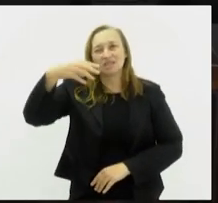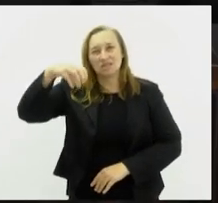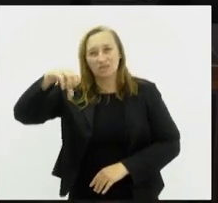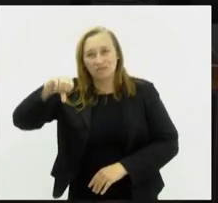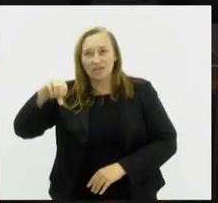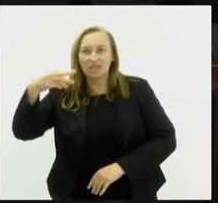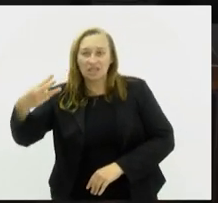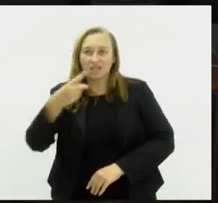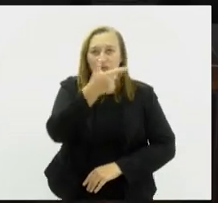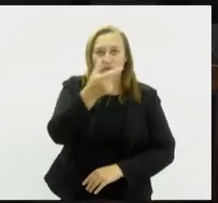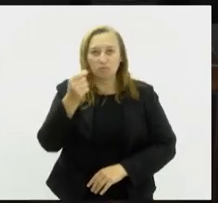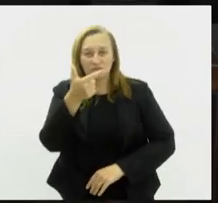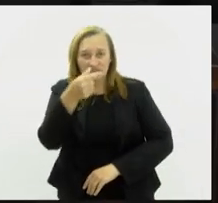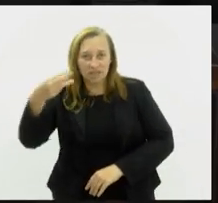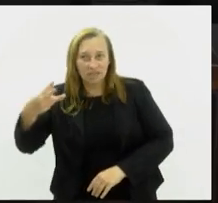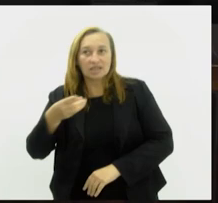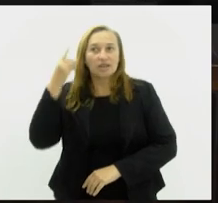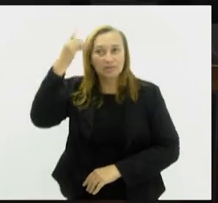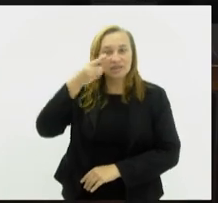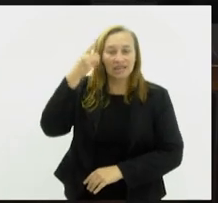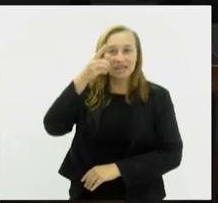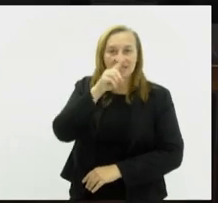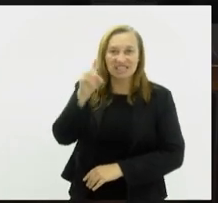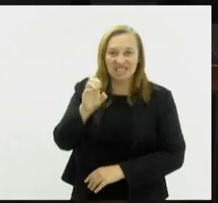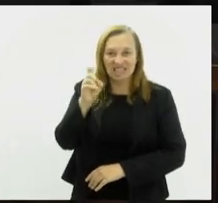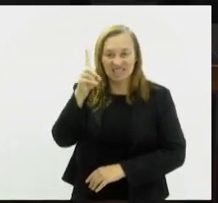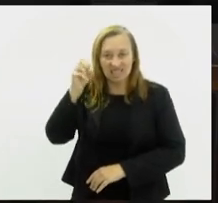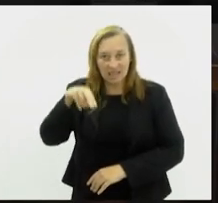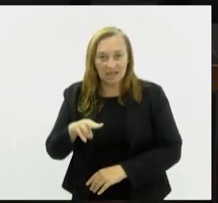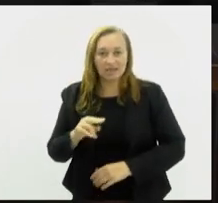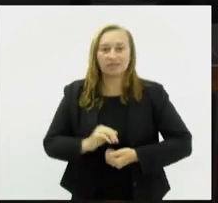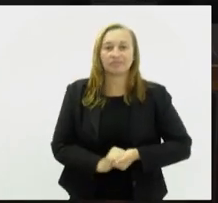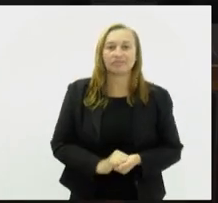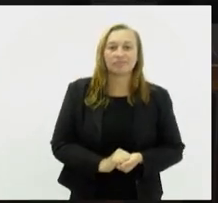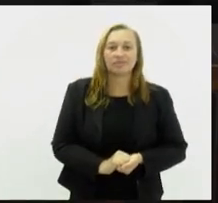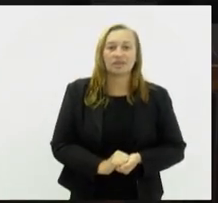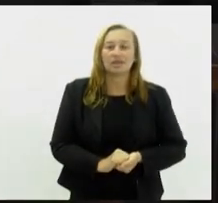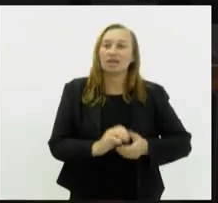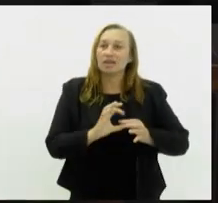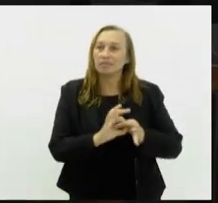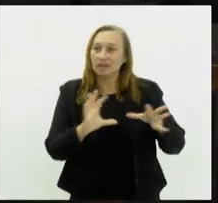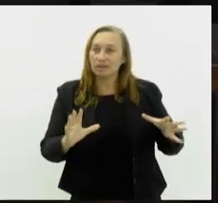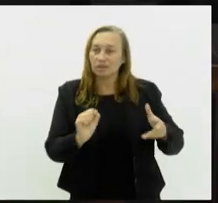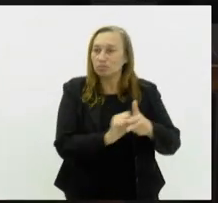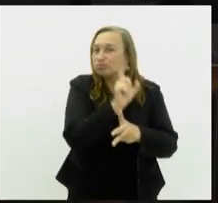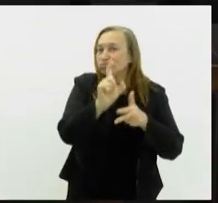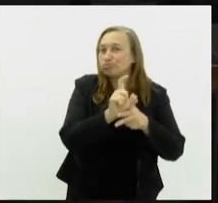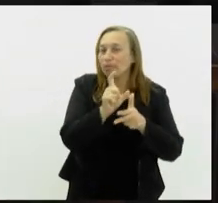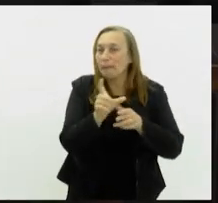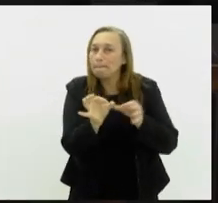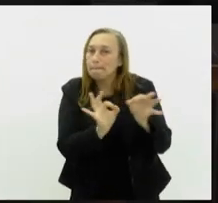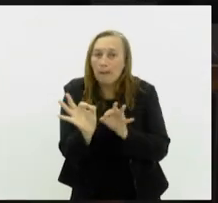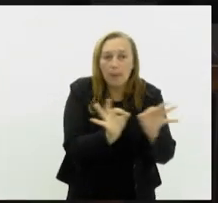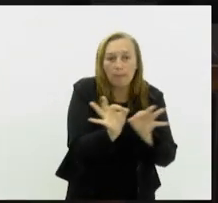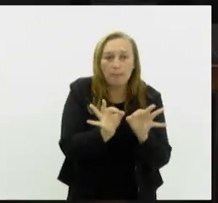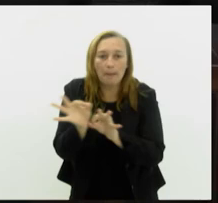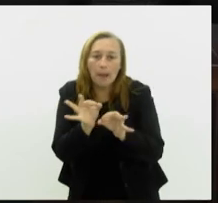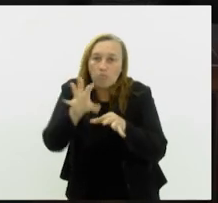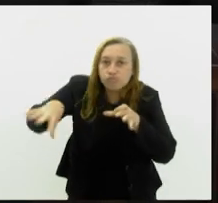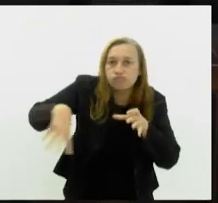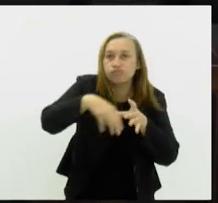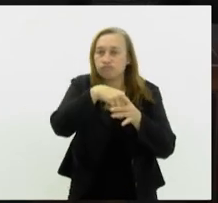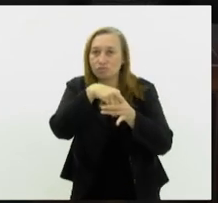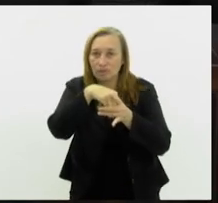1393/2023, de autoria da deputada Zeidan, que dispõe sobre a autorização ao Poder Executivo para elaborar e